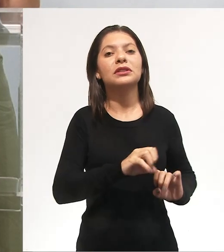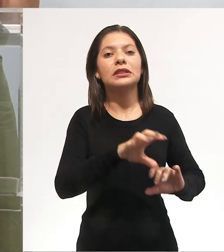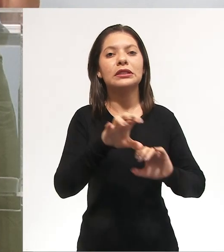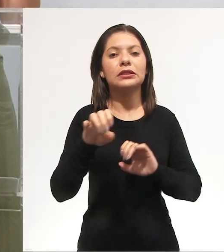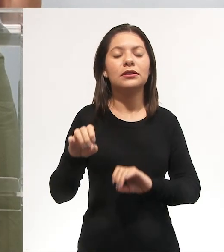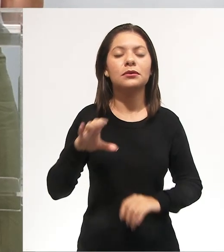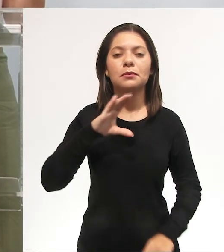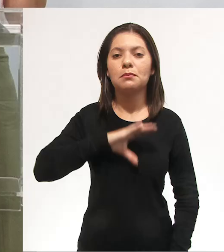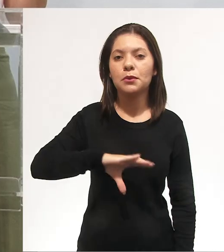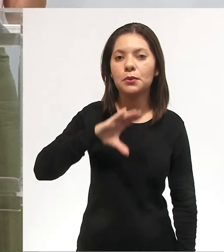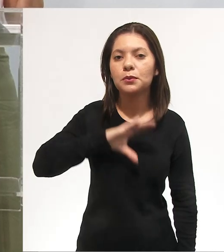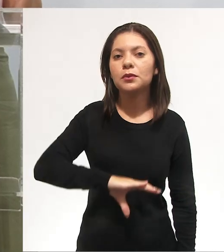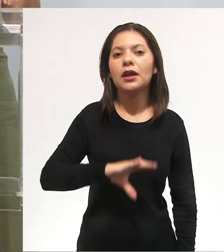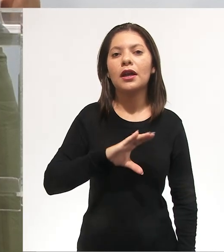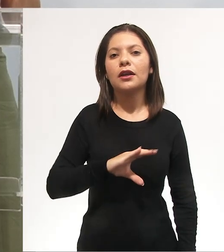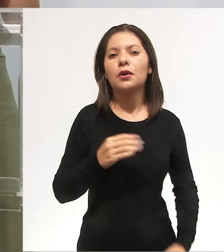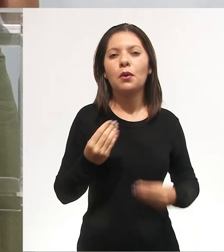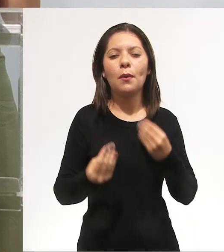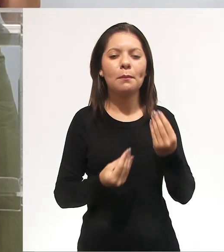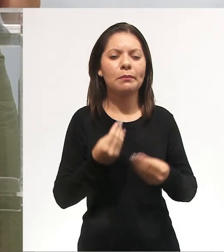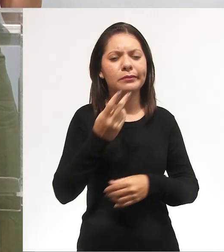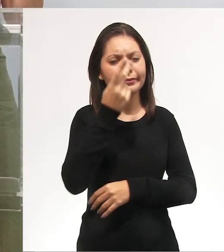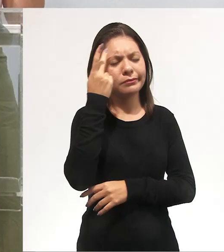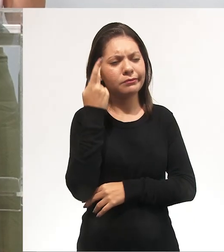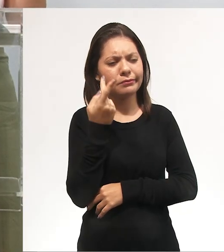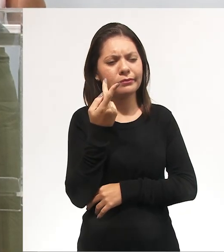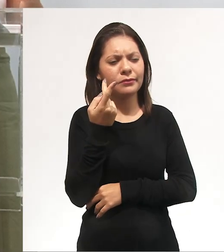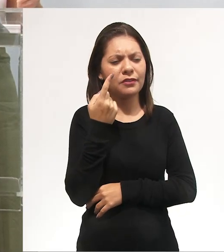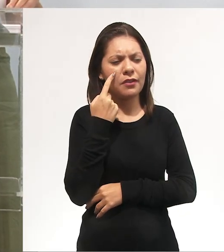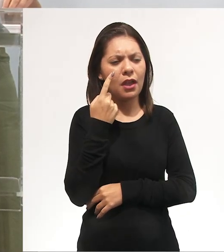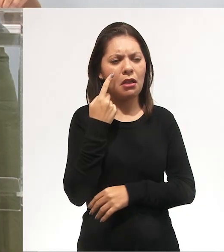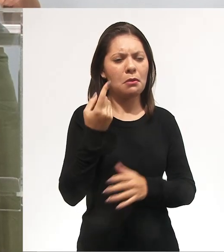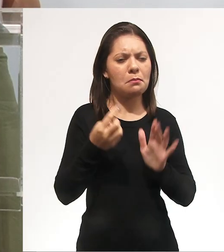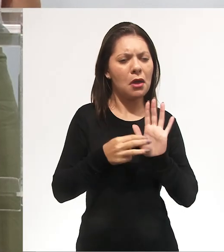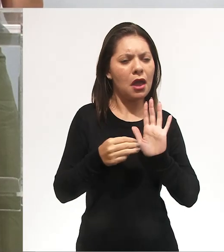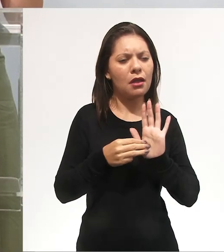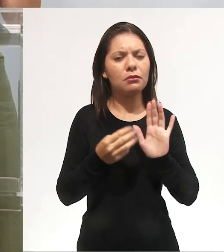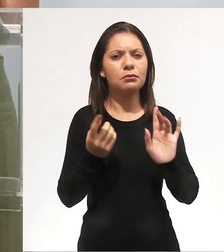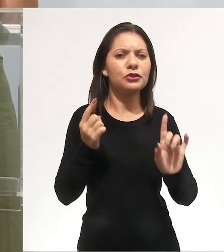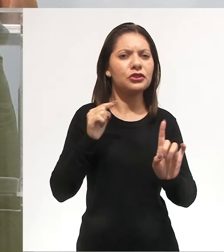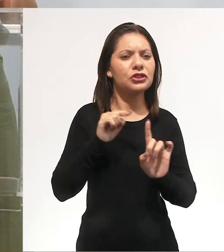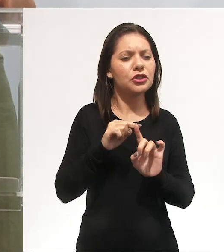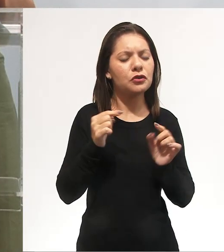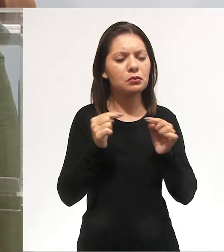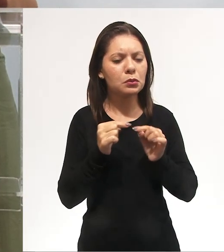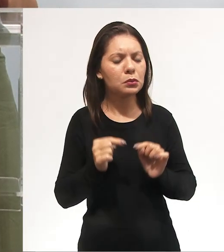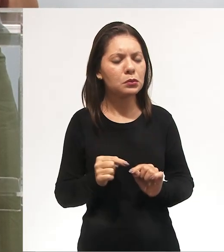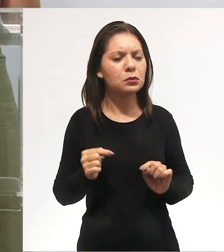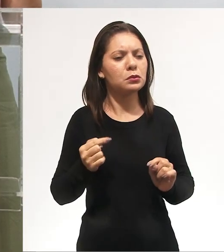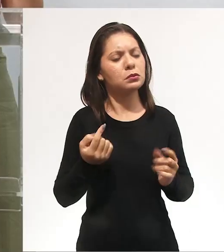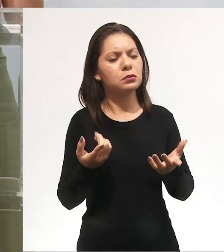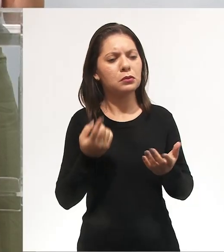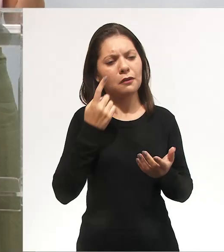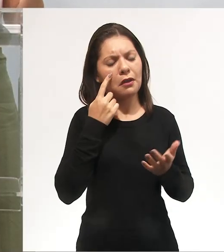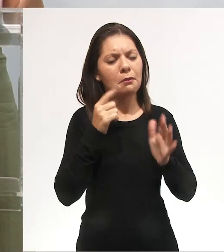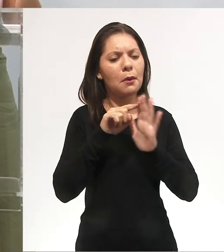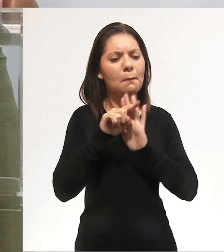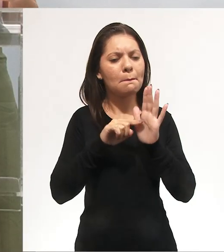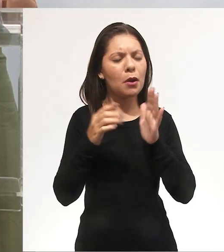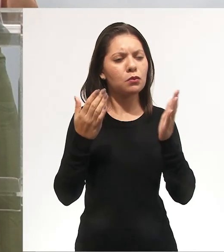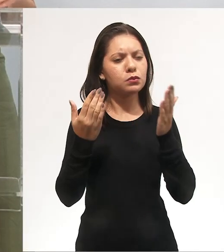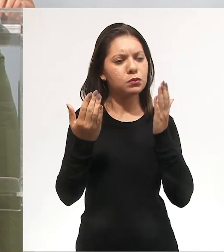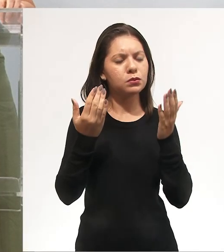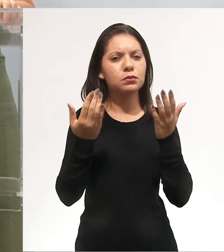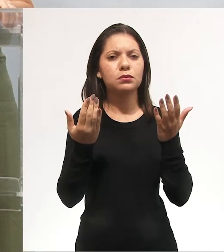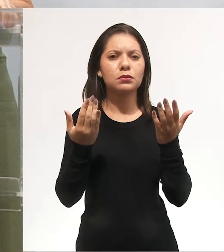língua portuguesa foi sendo questionado, os métodos, os objetivos aplicados, né, diante dessa